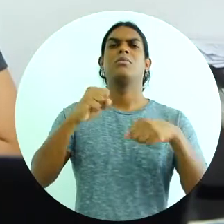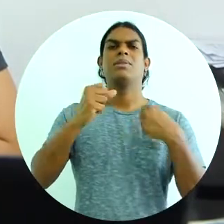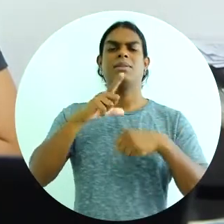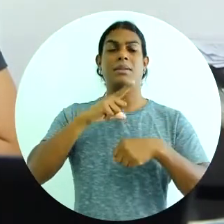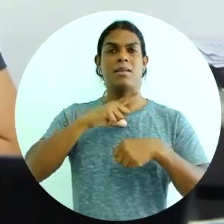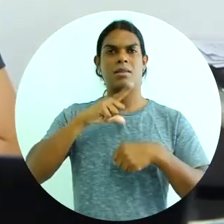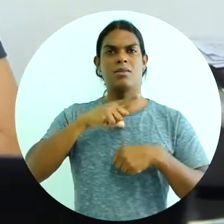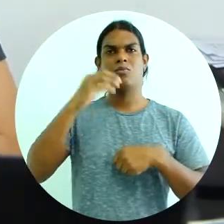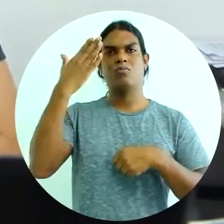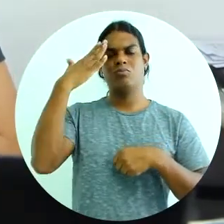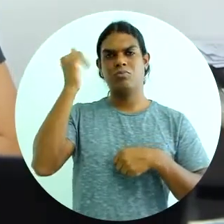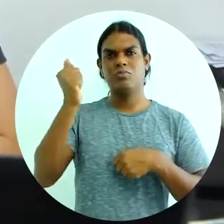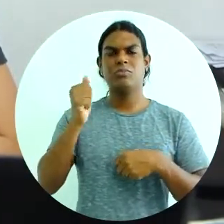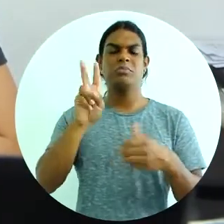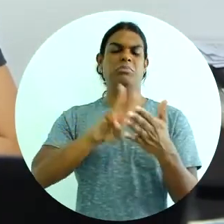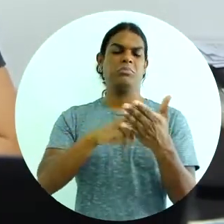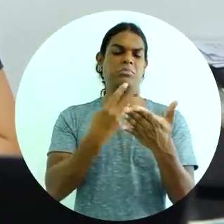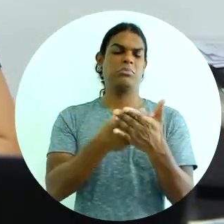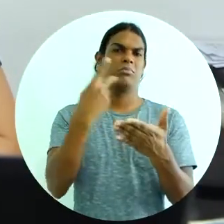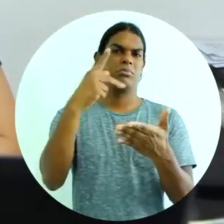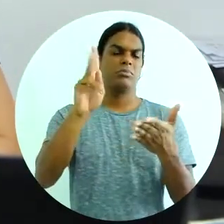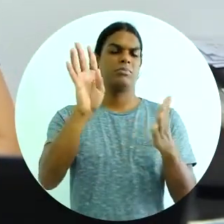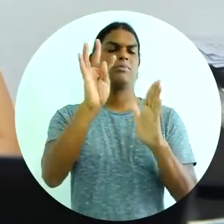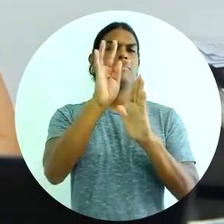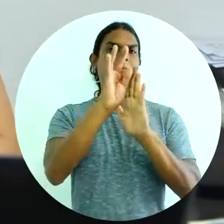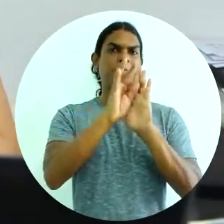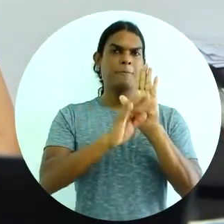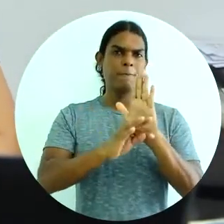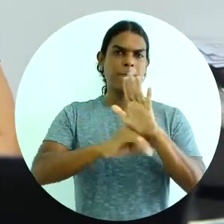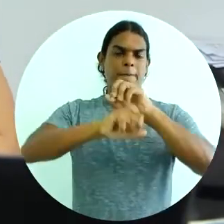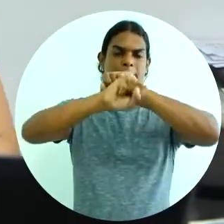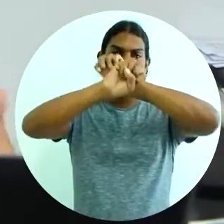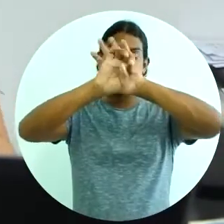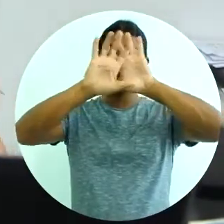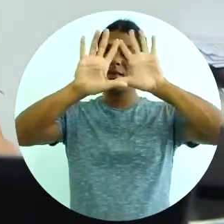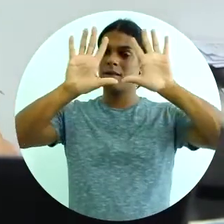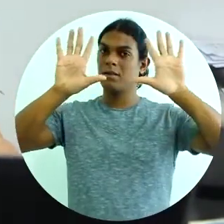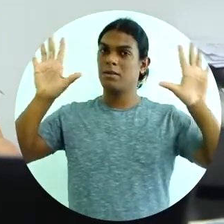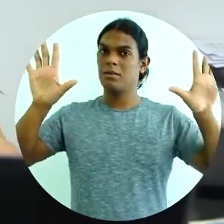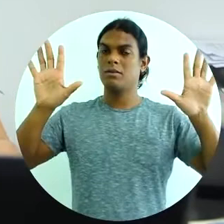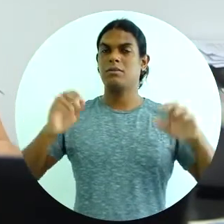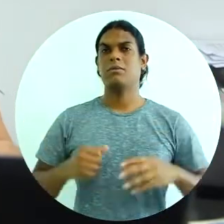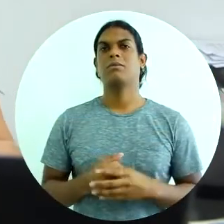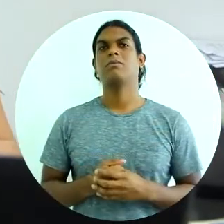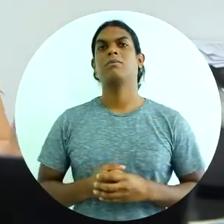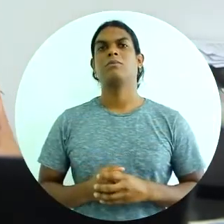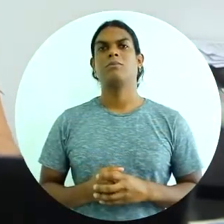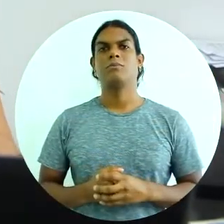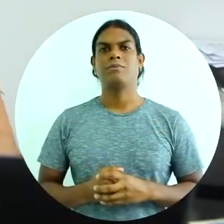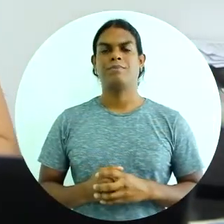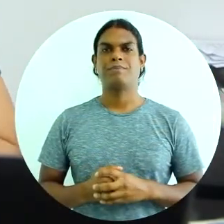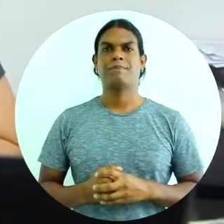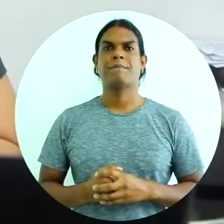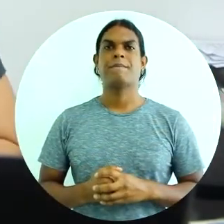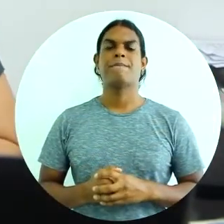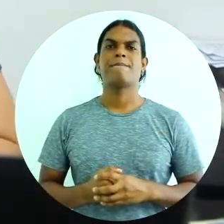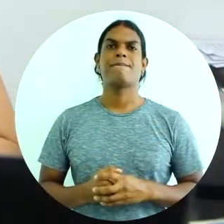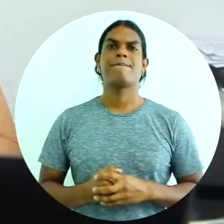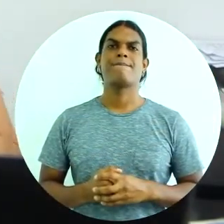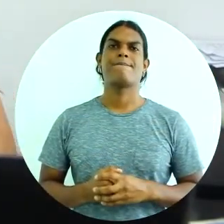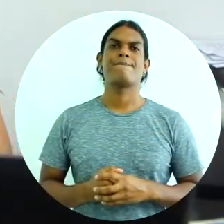compreensão e uma interpretação do seu texto que seja condizente com a intenção de quem escreveu, por exemplo, de quem pretende